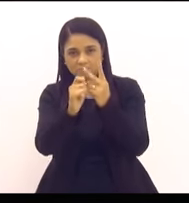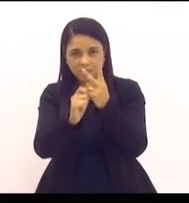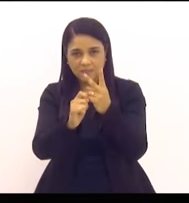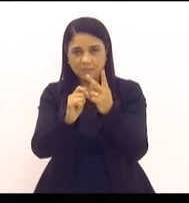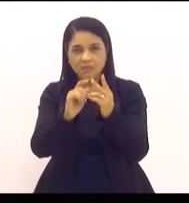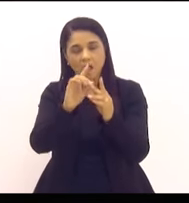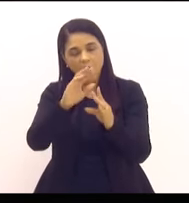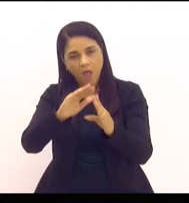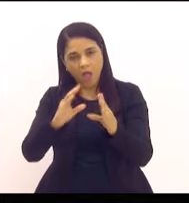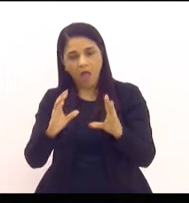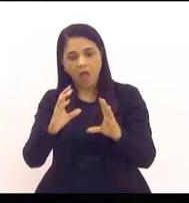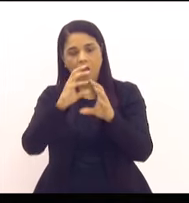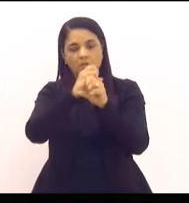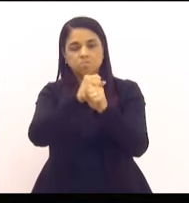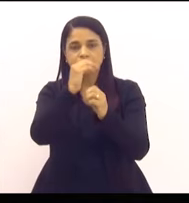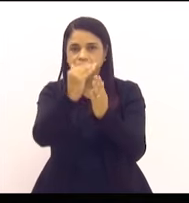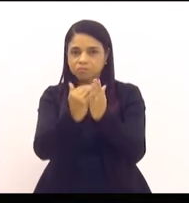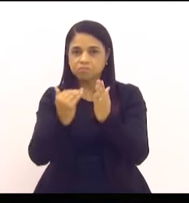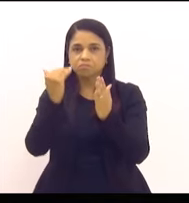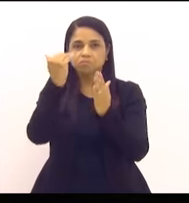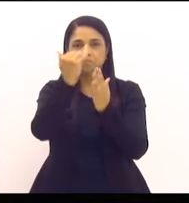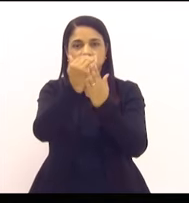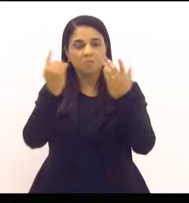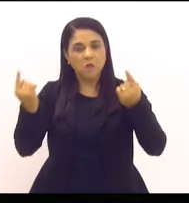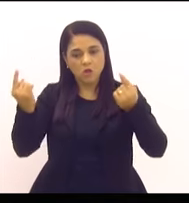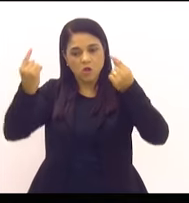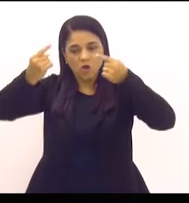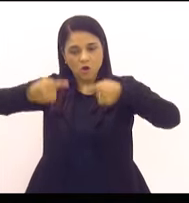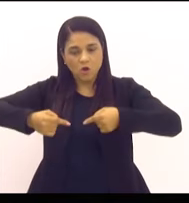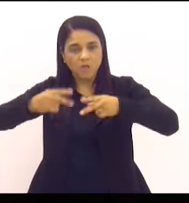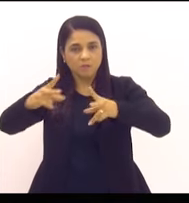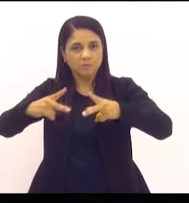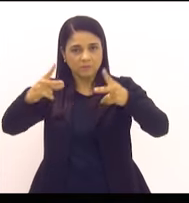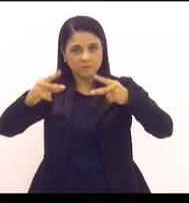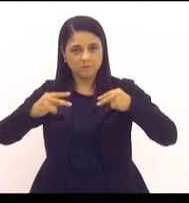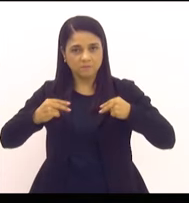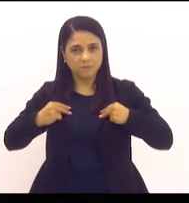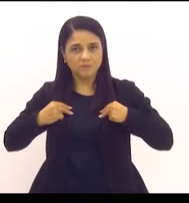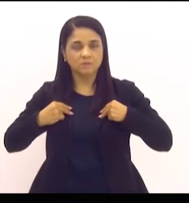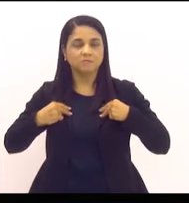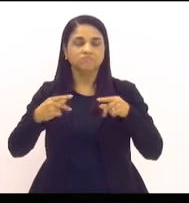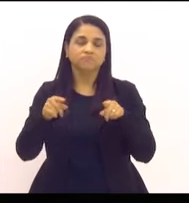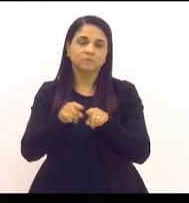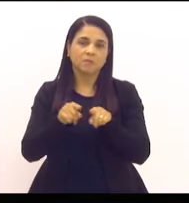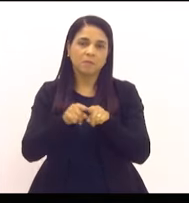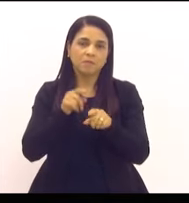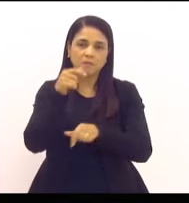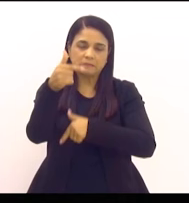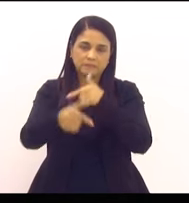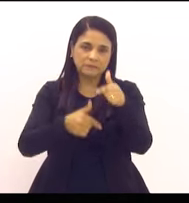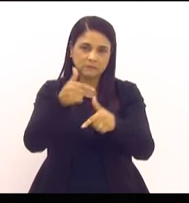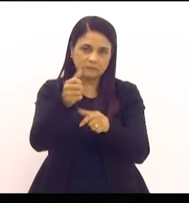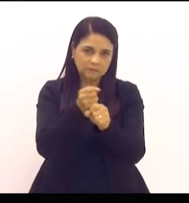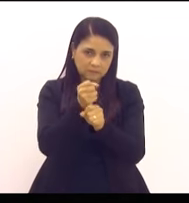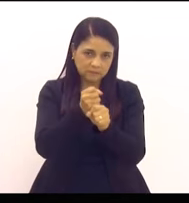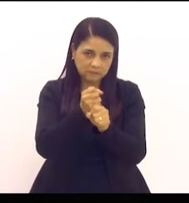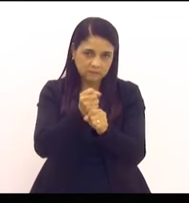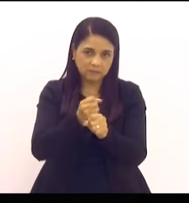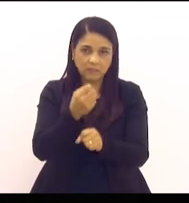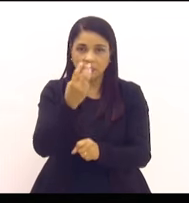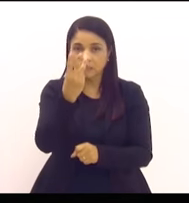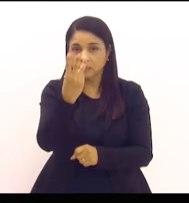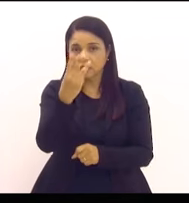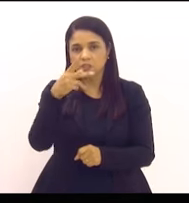da pontuação para concorrer tanto no merecimento quanto na antiguidade, de mais de quase